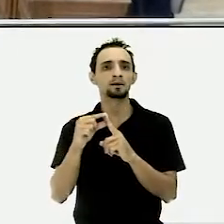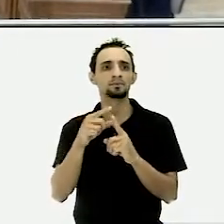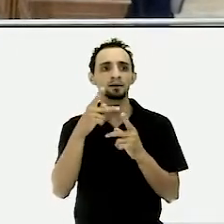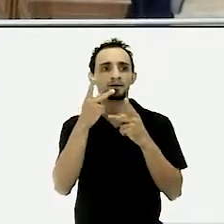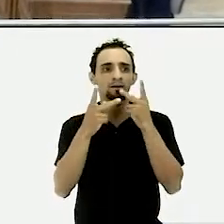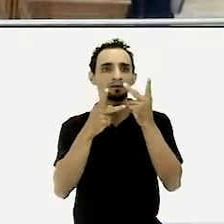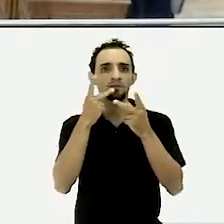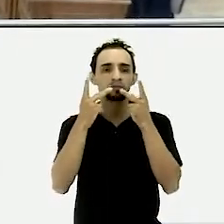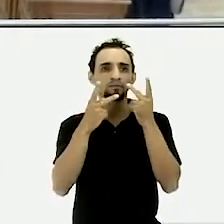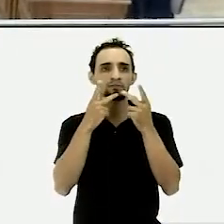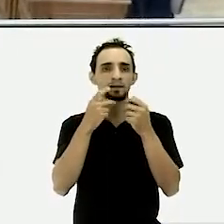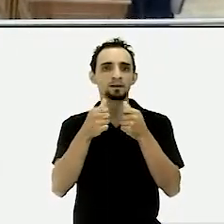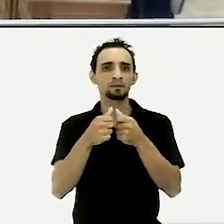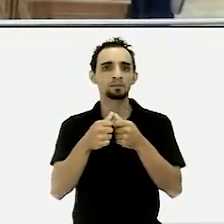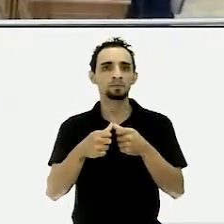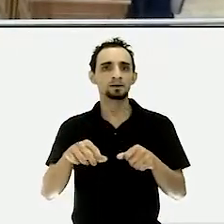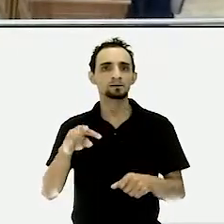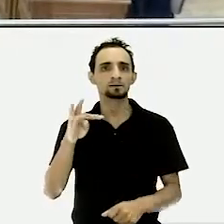Helder Camilo, Ledão.